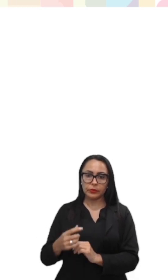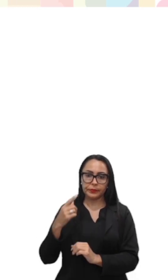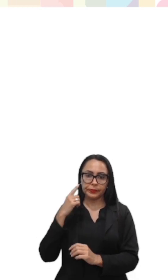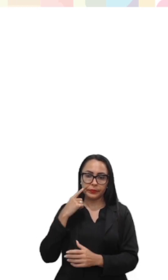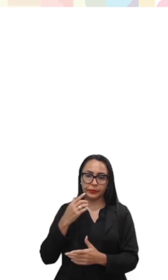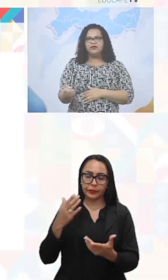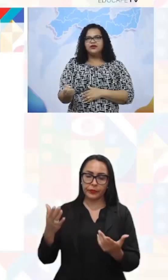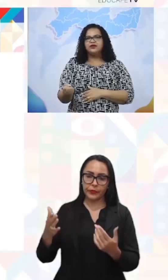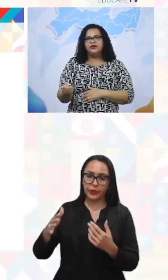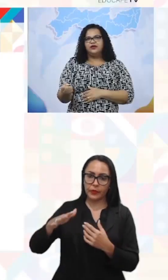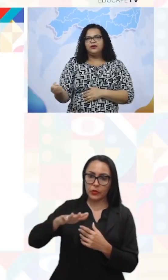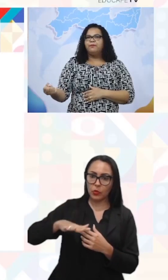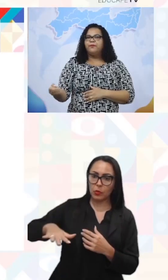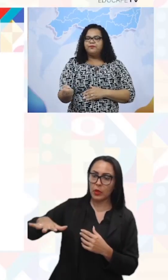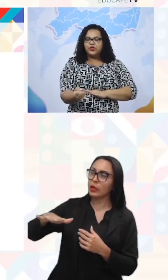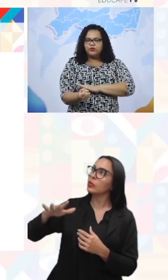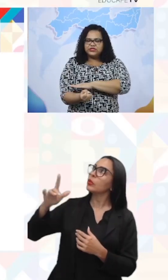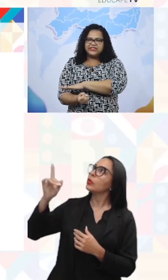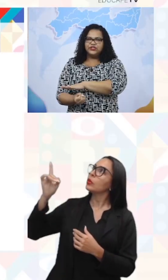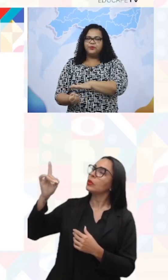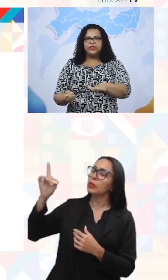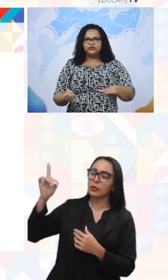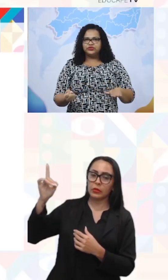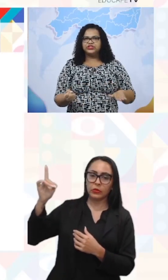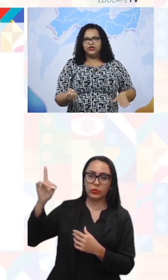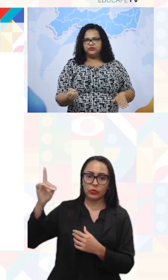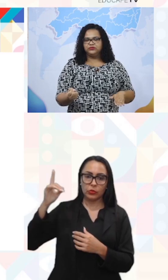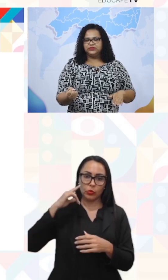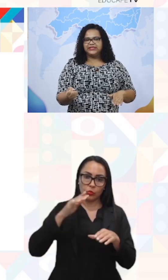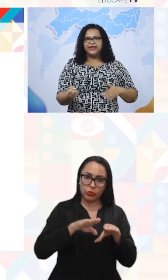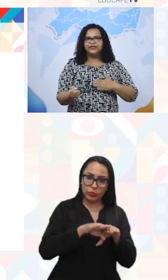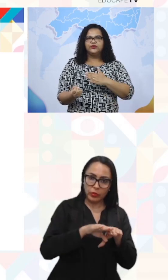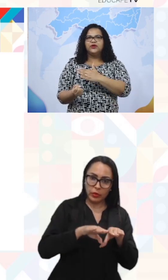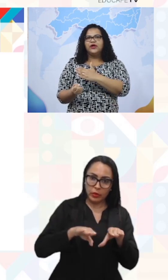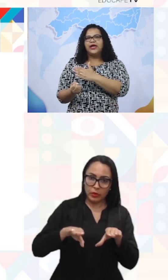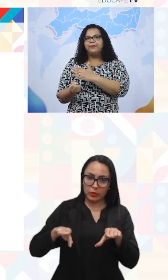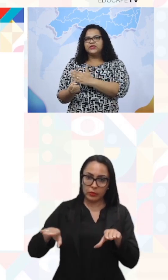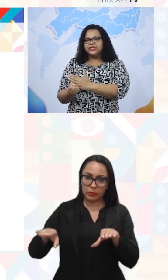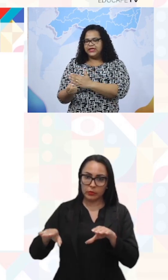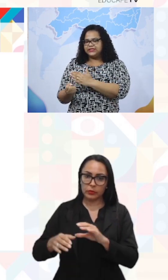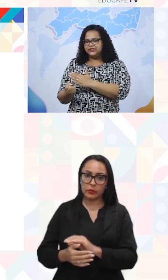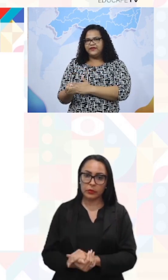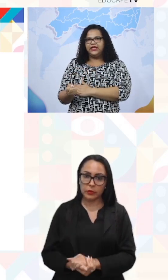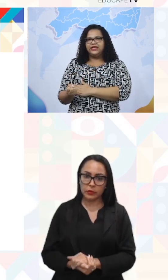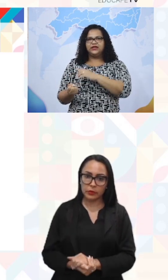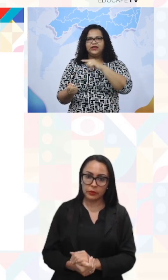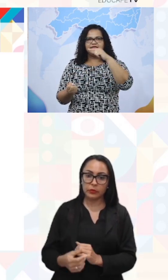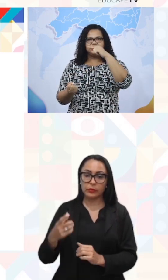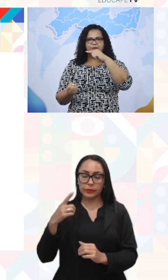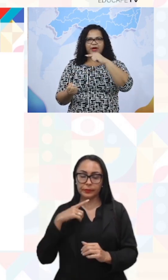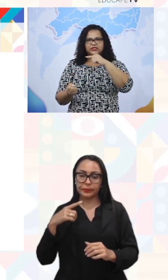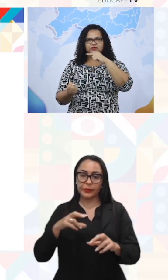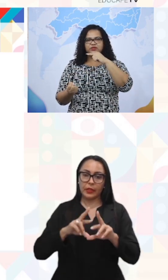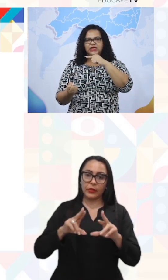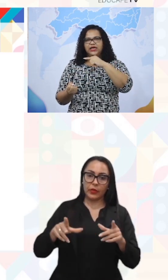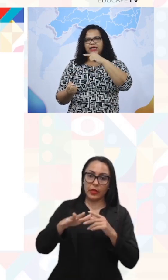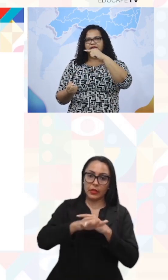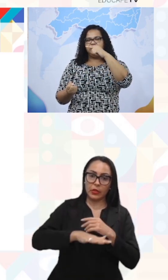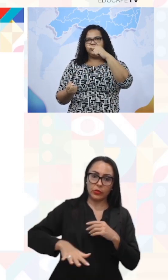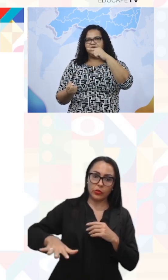o plano é como se estivesse no plano do chão, tá certo? É por isso que tem essa diferença, esse